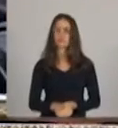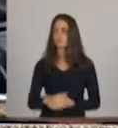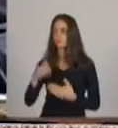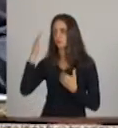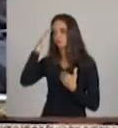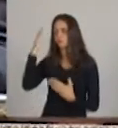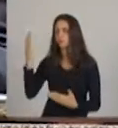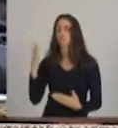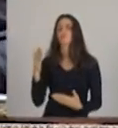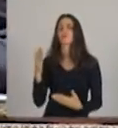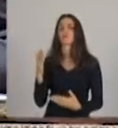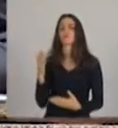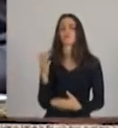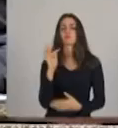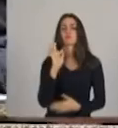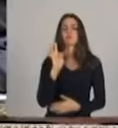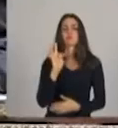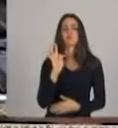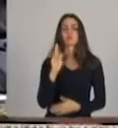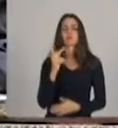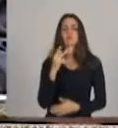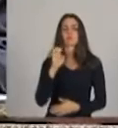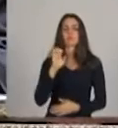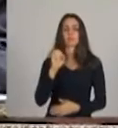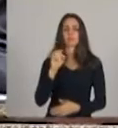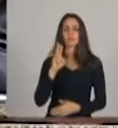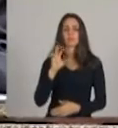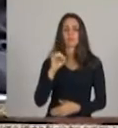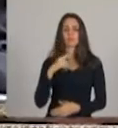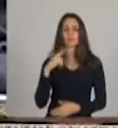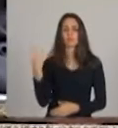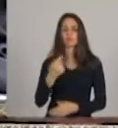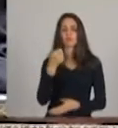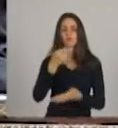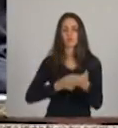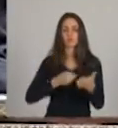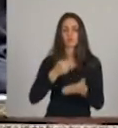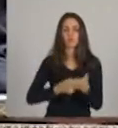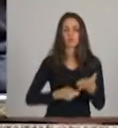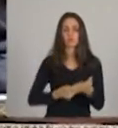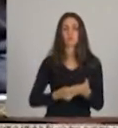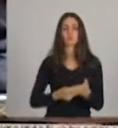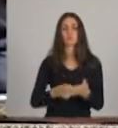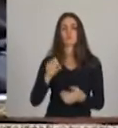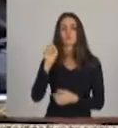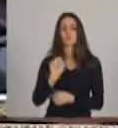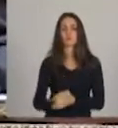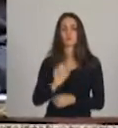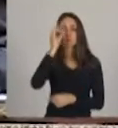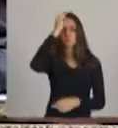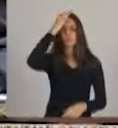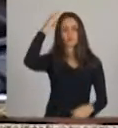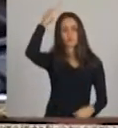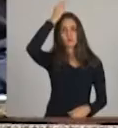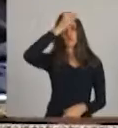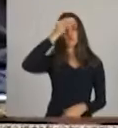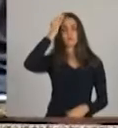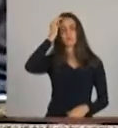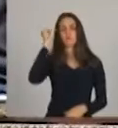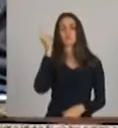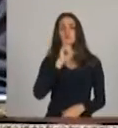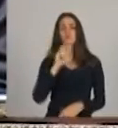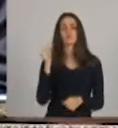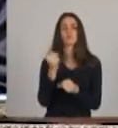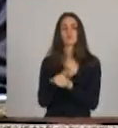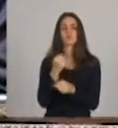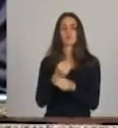deputado Teodorico Ferraço. Vamos lutar também, Teodorico, aí no sul do estado, para que seja